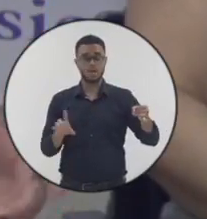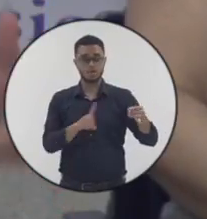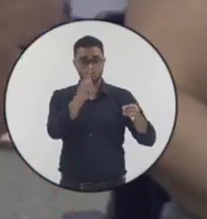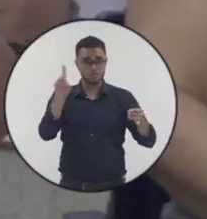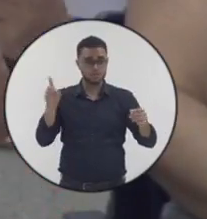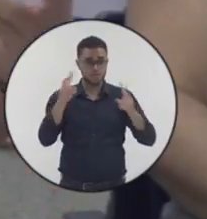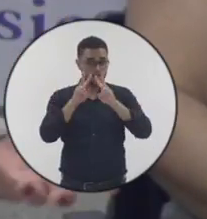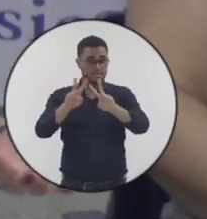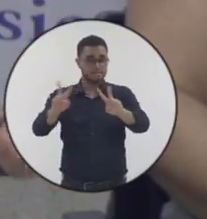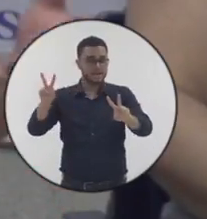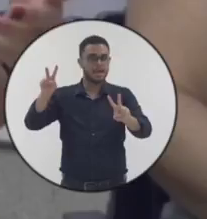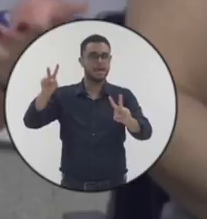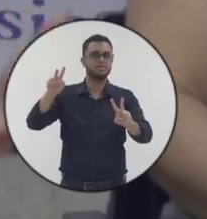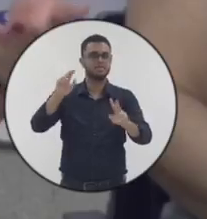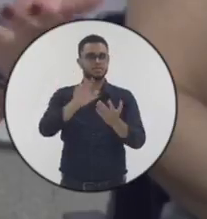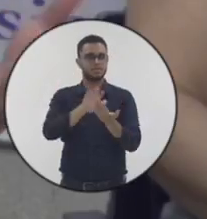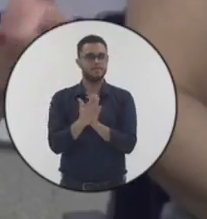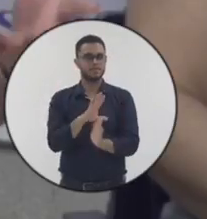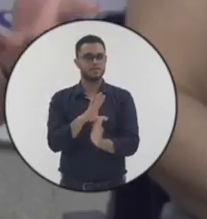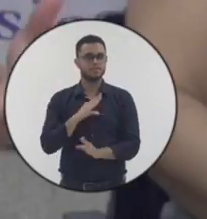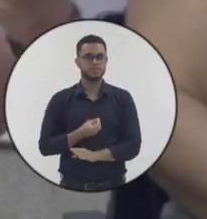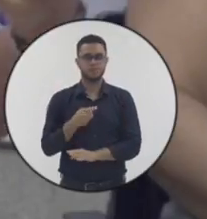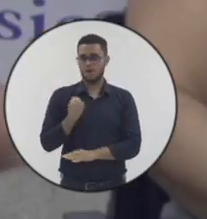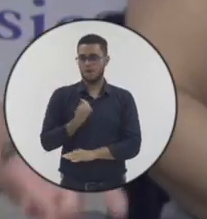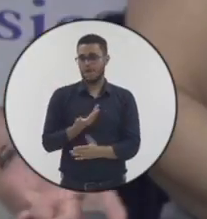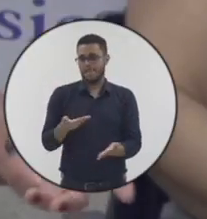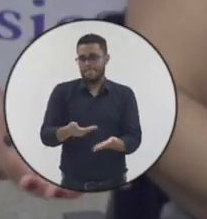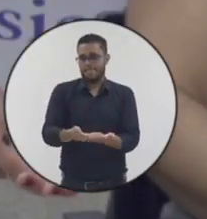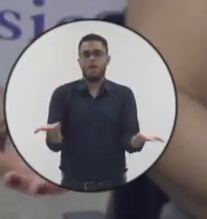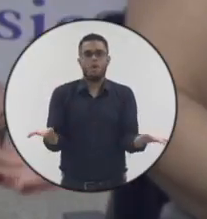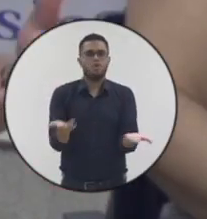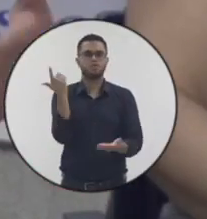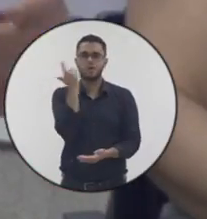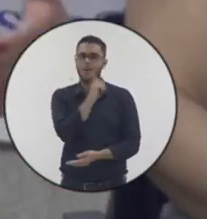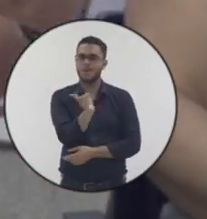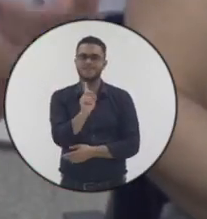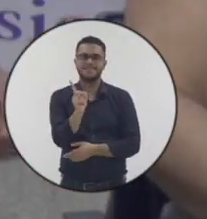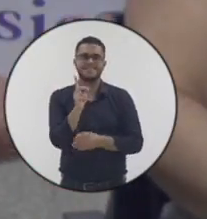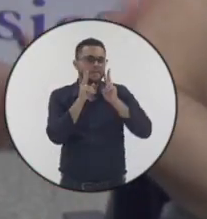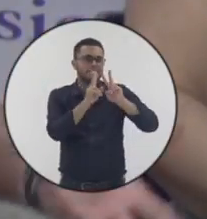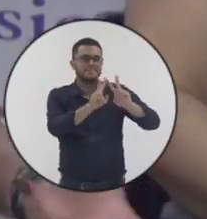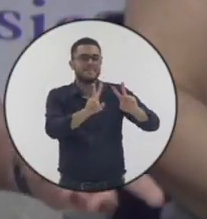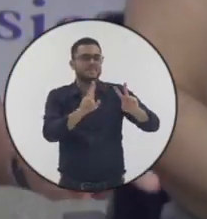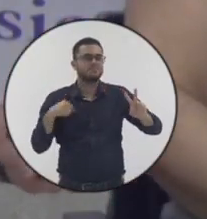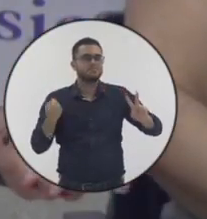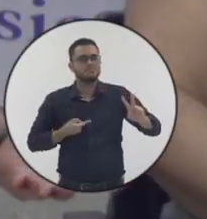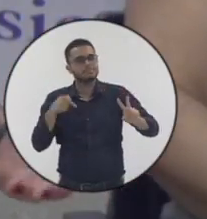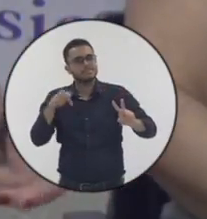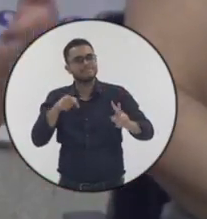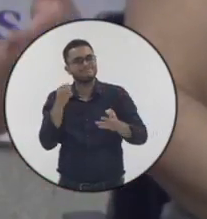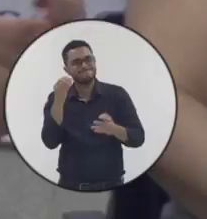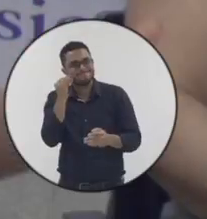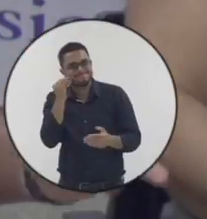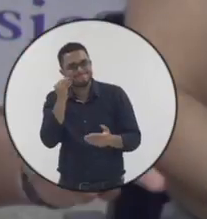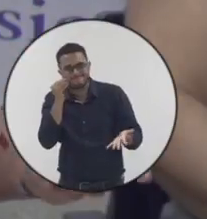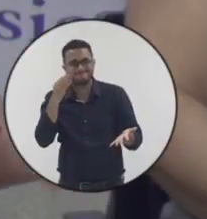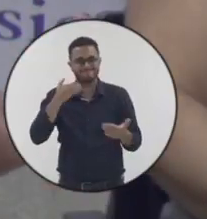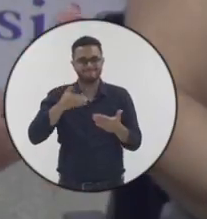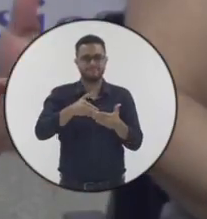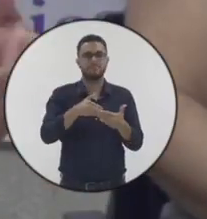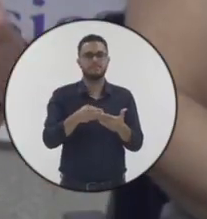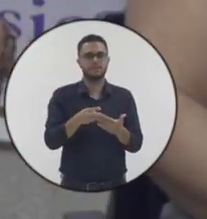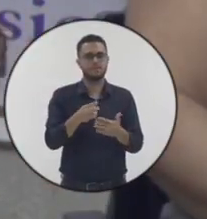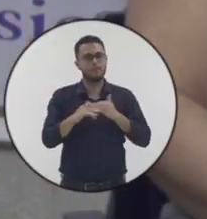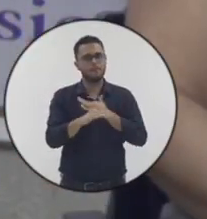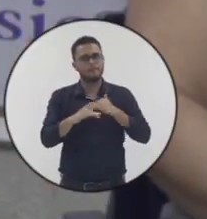transexuais, a gente ainda não conseguiu construir essa visibilidade. A gente está aqui enquanto resistência desse movimento, enquanto dessa